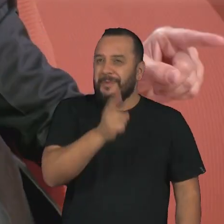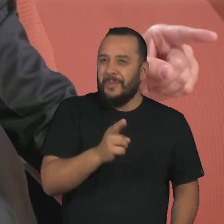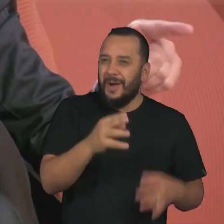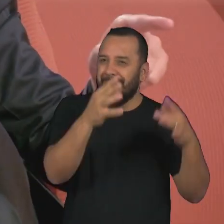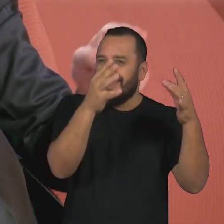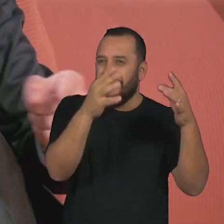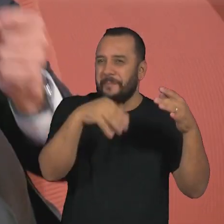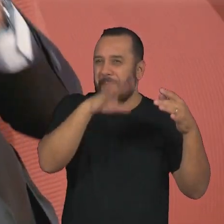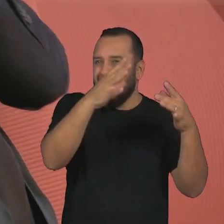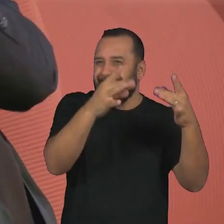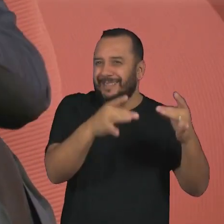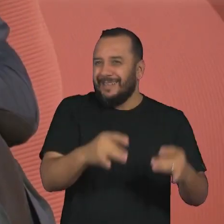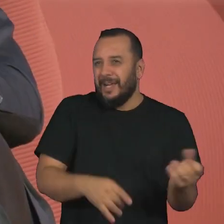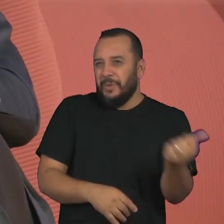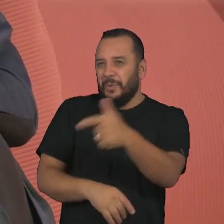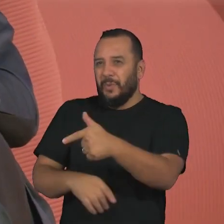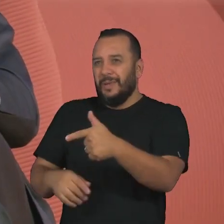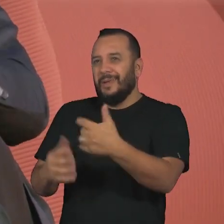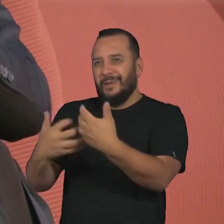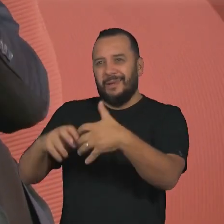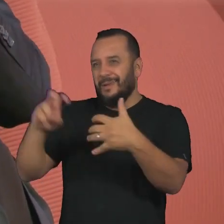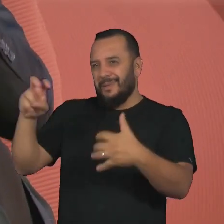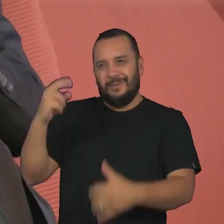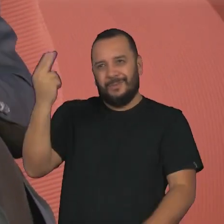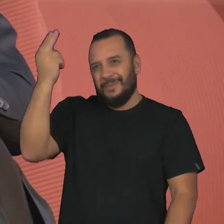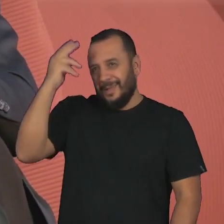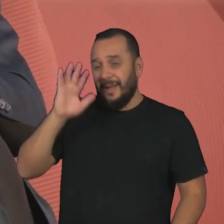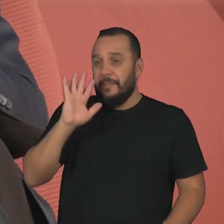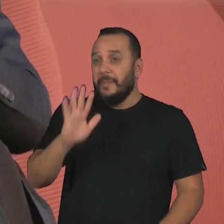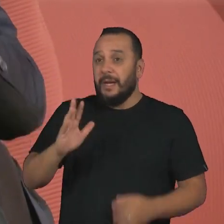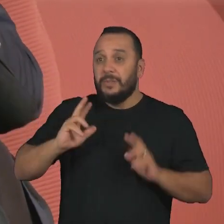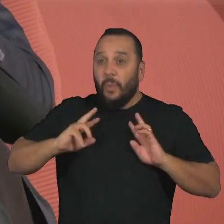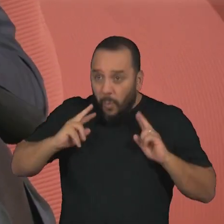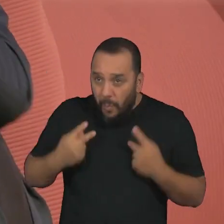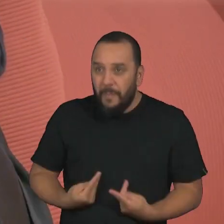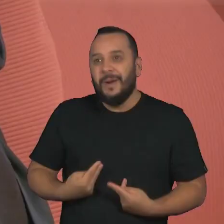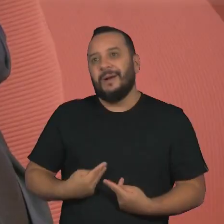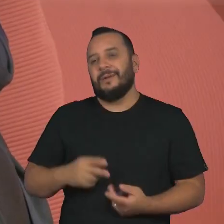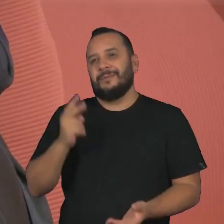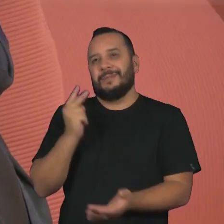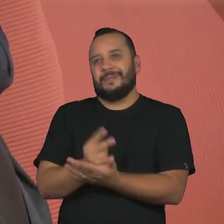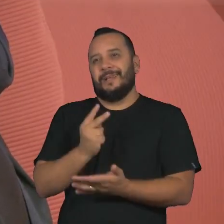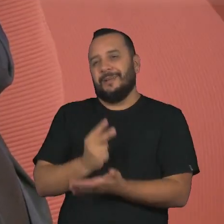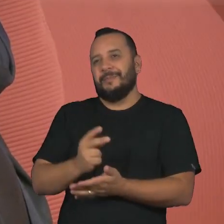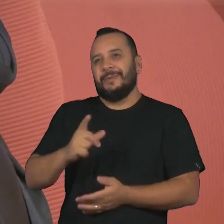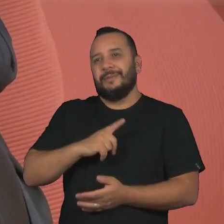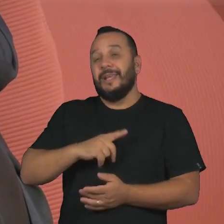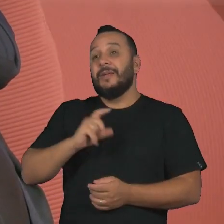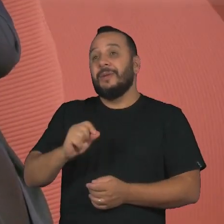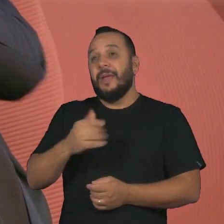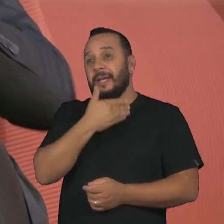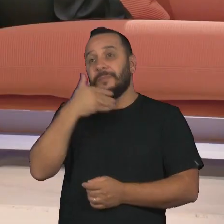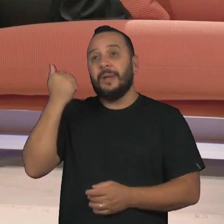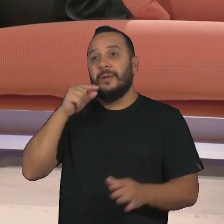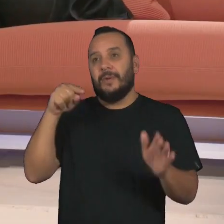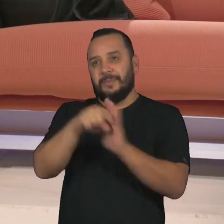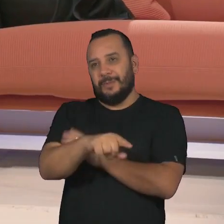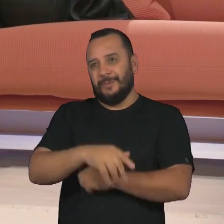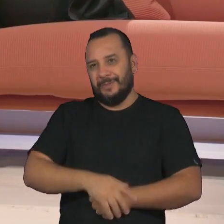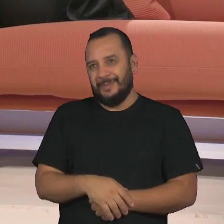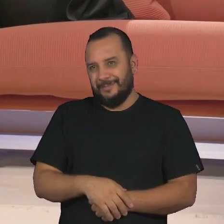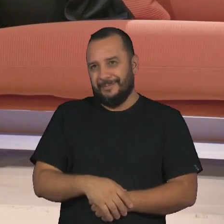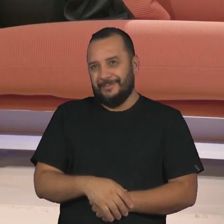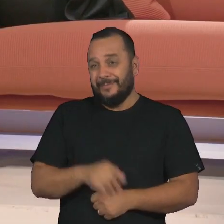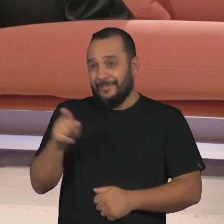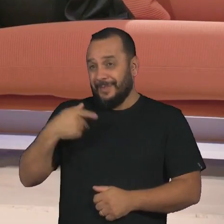inteligência artificial. Mas o ser humano, vai caber sempre ao ser humano fazer as melhores perguntas. Porque se você